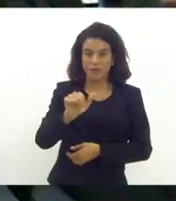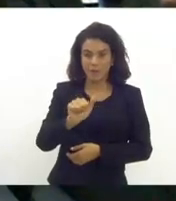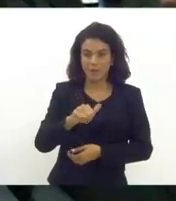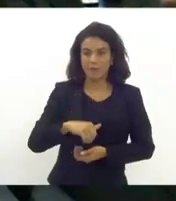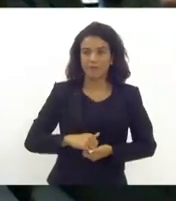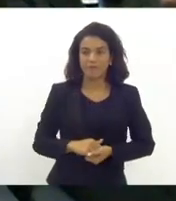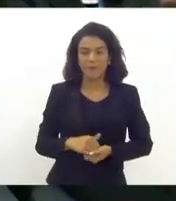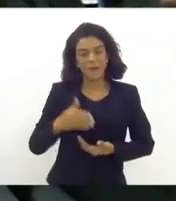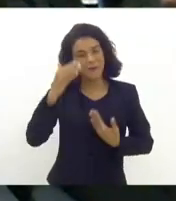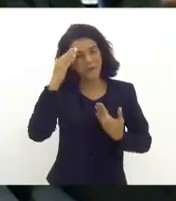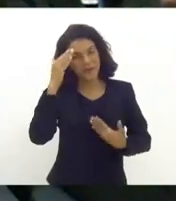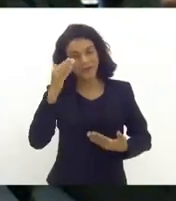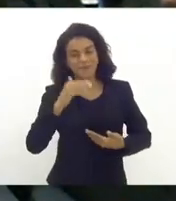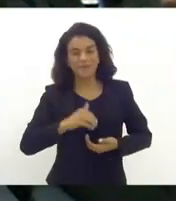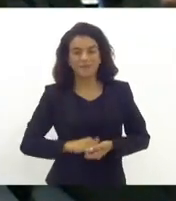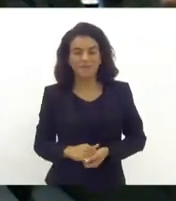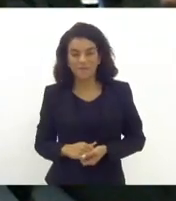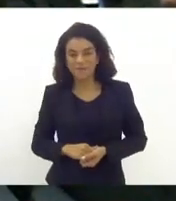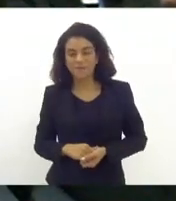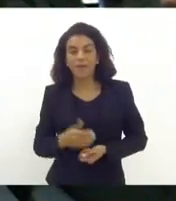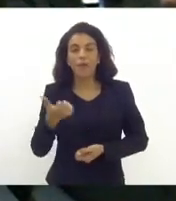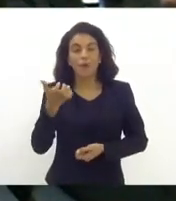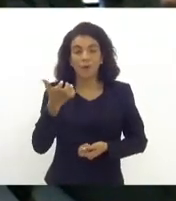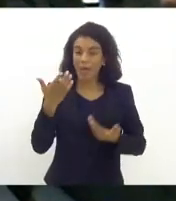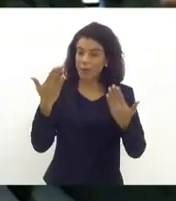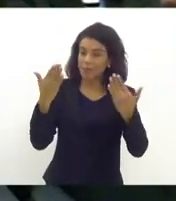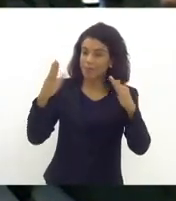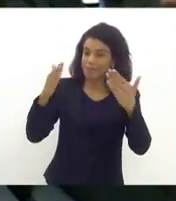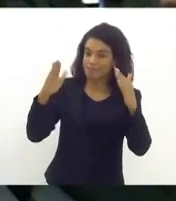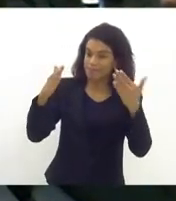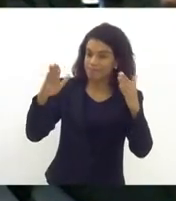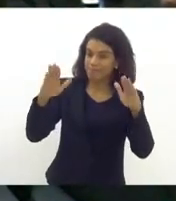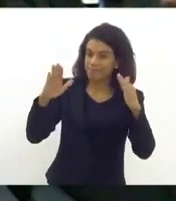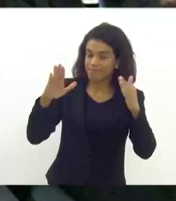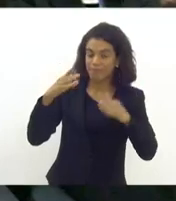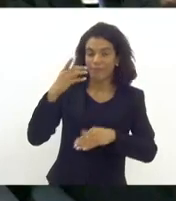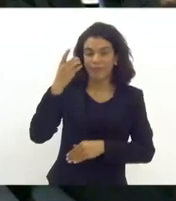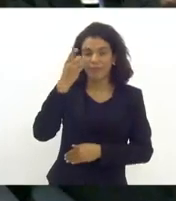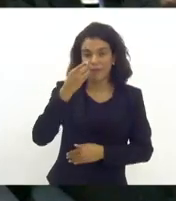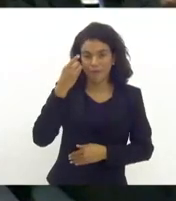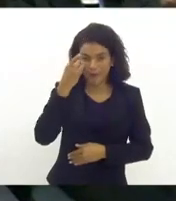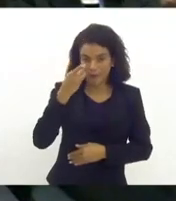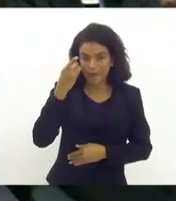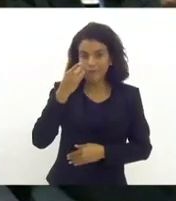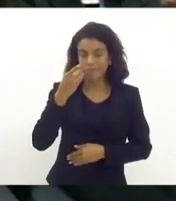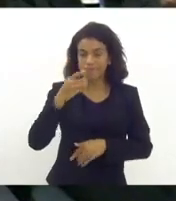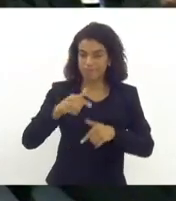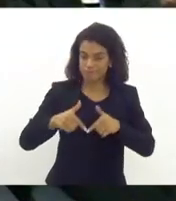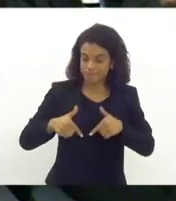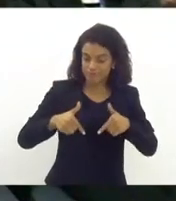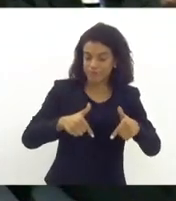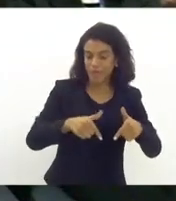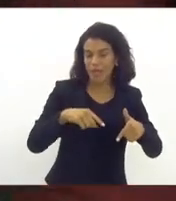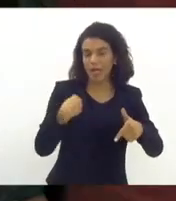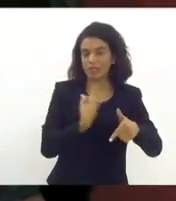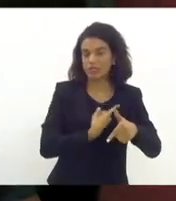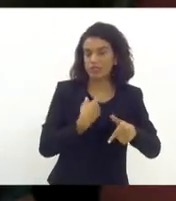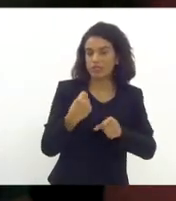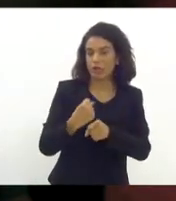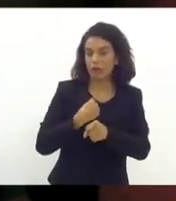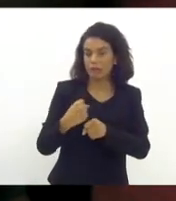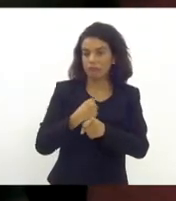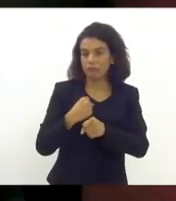obrigado eu quero te parabenizar deputada por essa por essa iniciativa a gente está muito tempo nisso